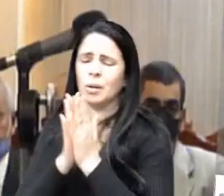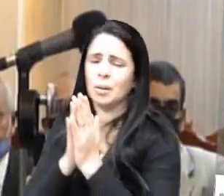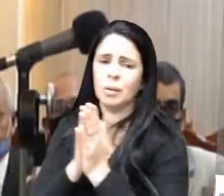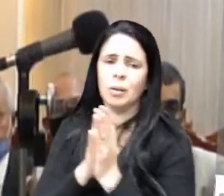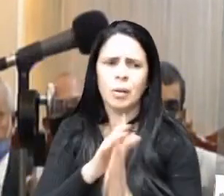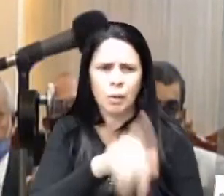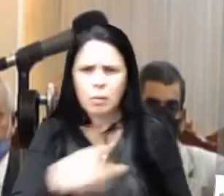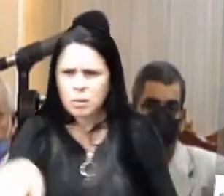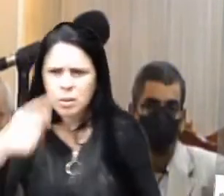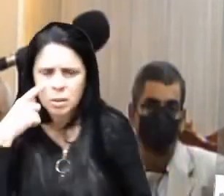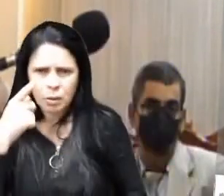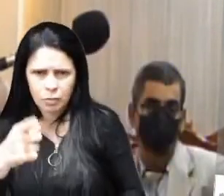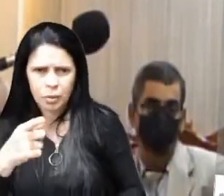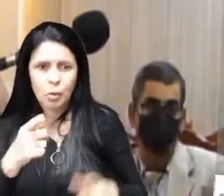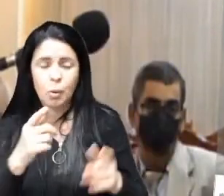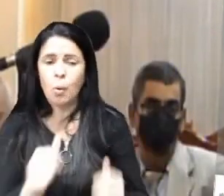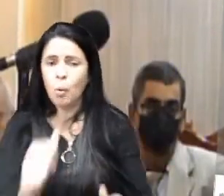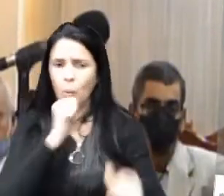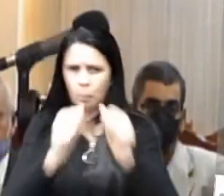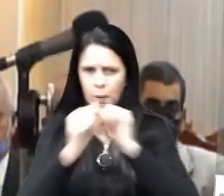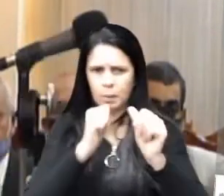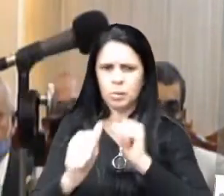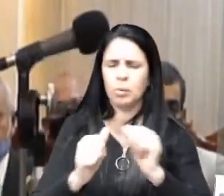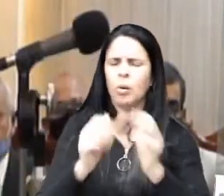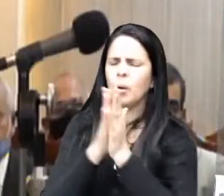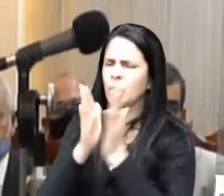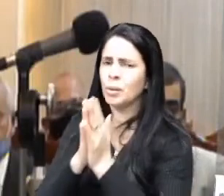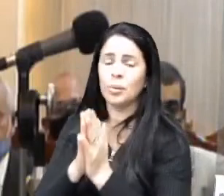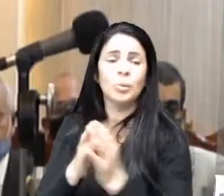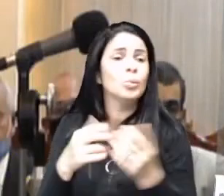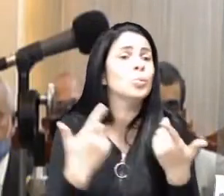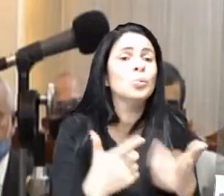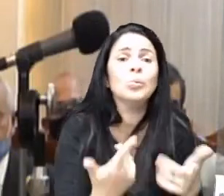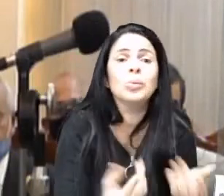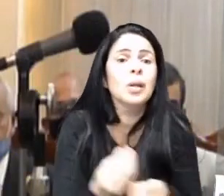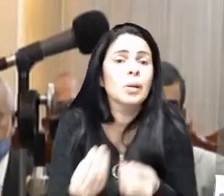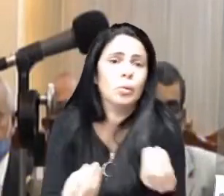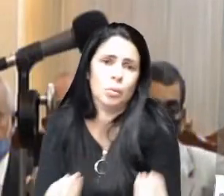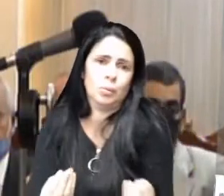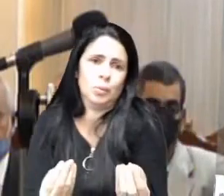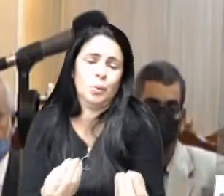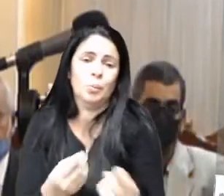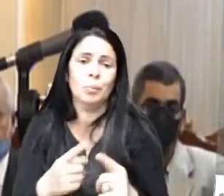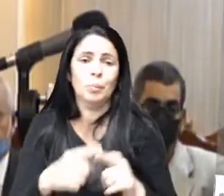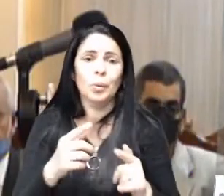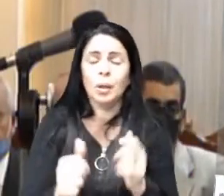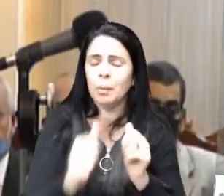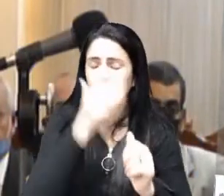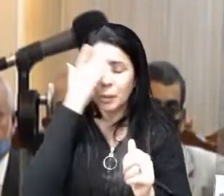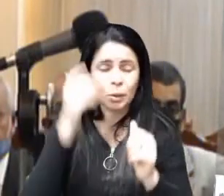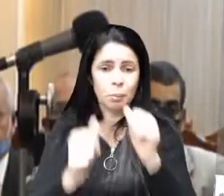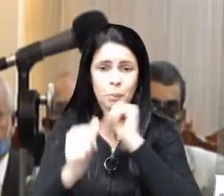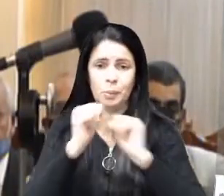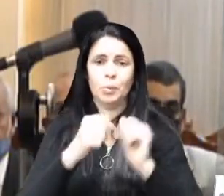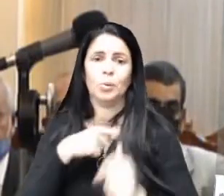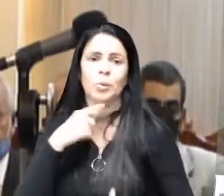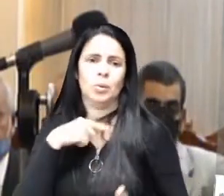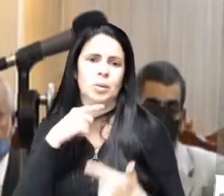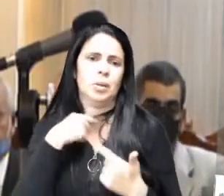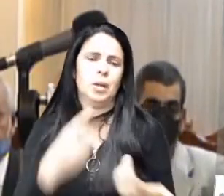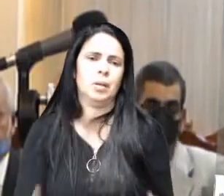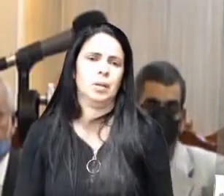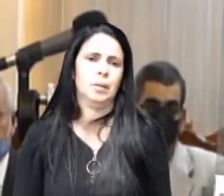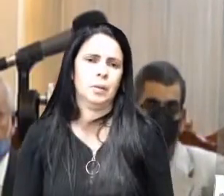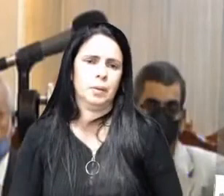orando? Você já viu alguém embriagado orando? Não tem como, ele não consegue. Aleluia, glória a Deus.